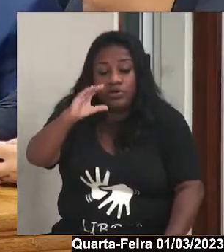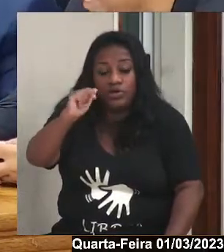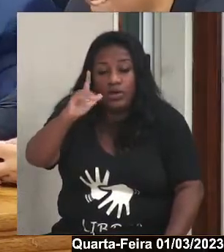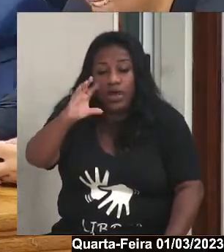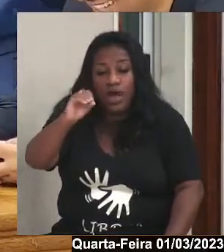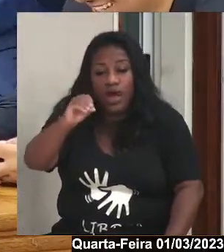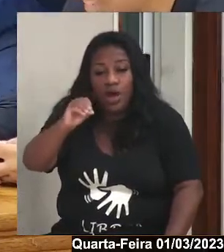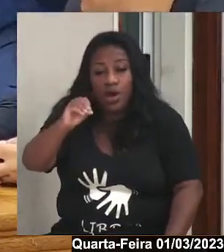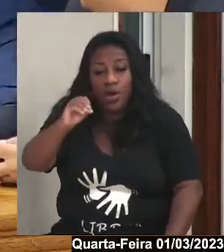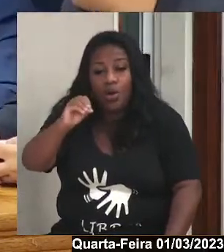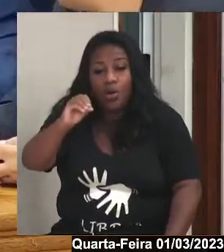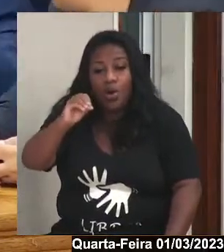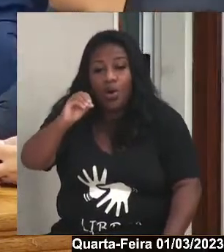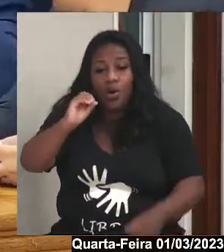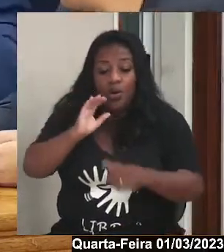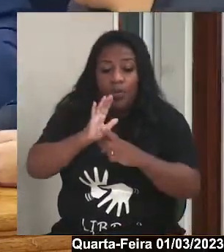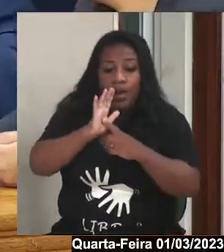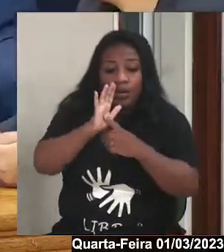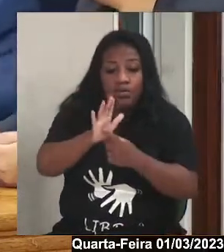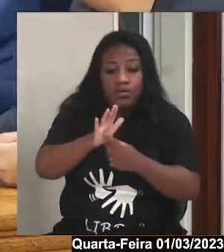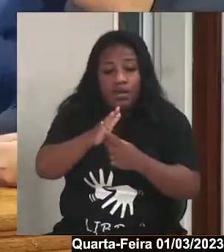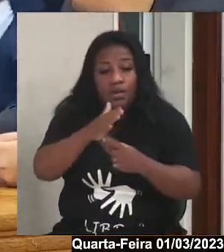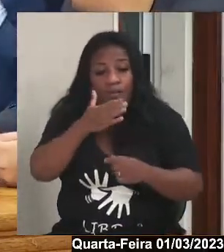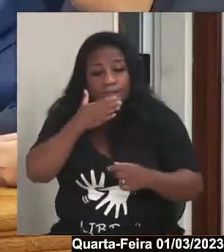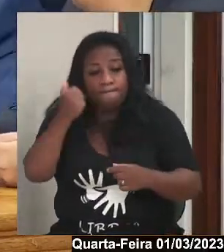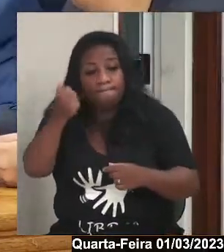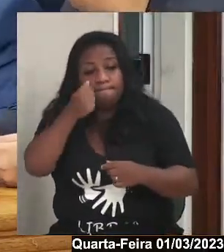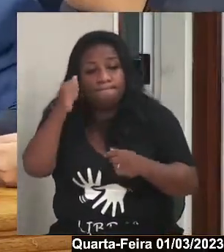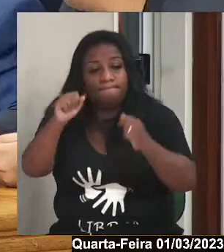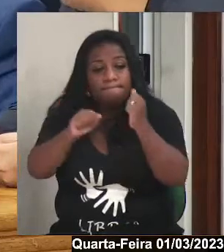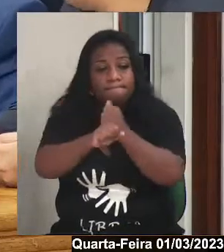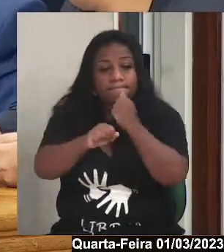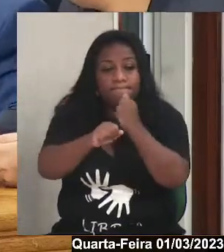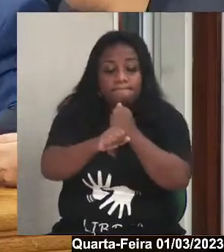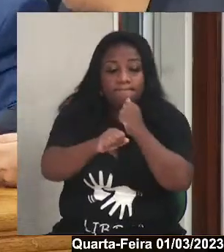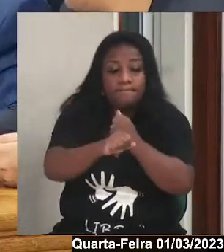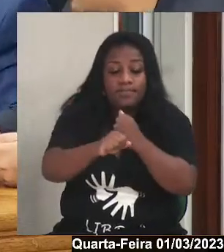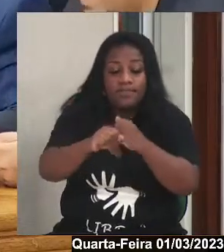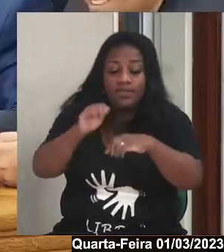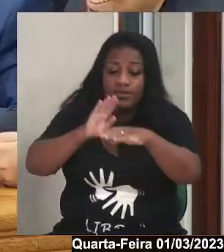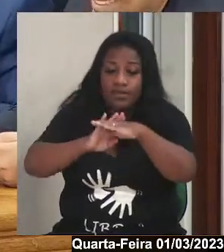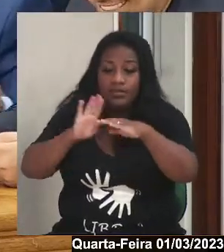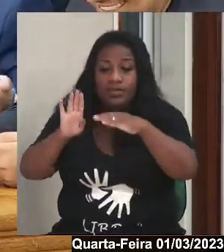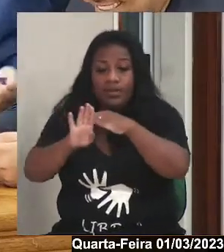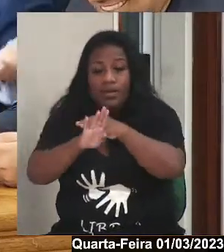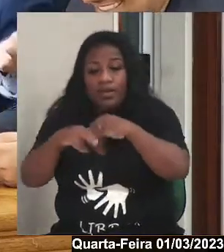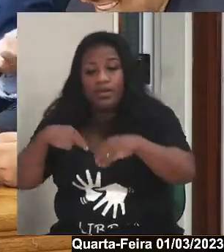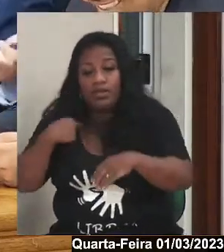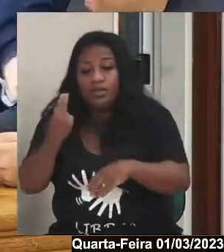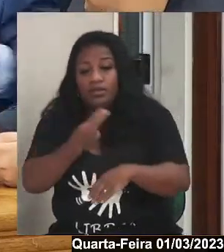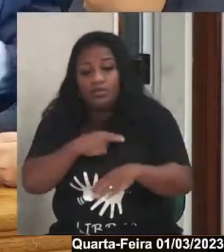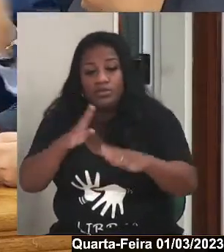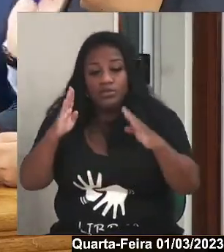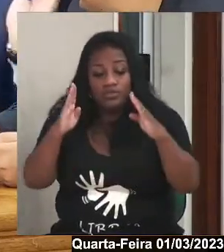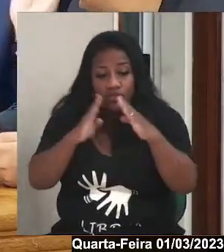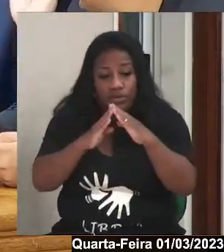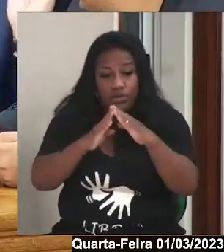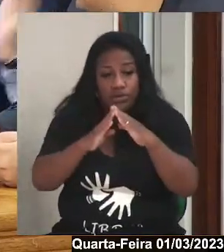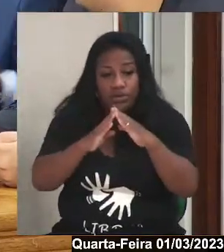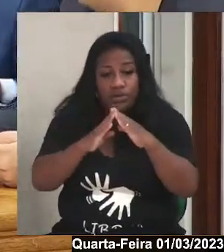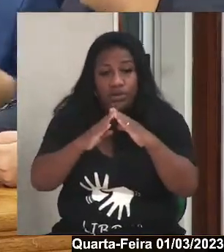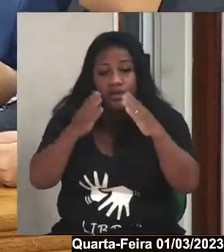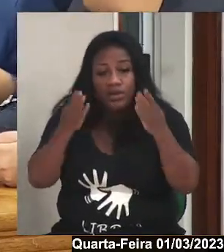discutindo sobre as proposituras das melhores obras para aquela região onde nós moramos ali e atuamos,